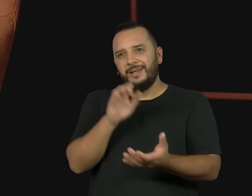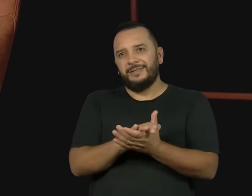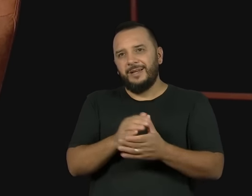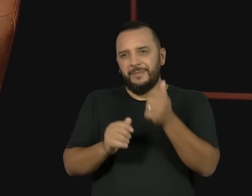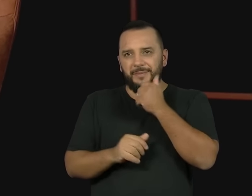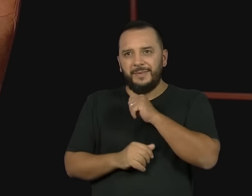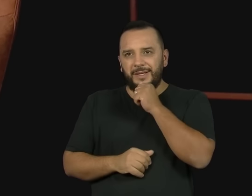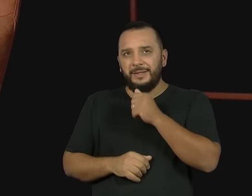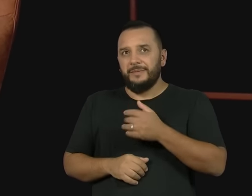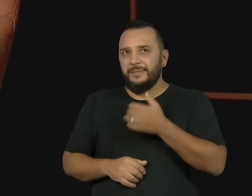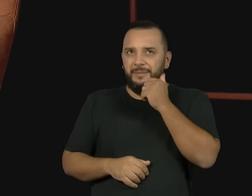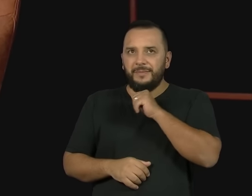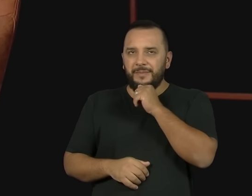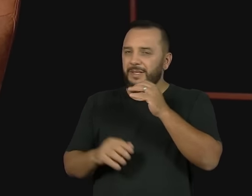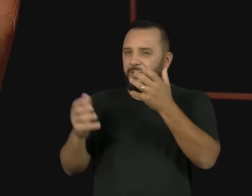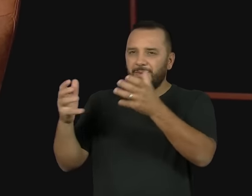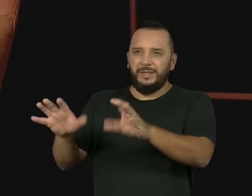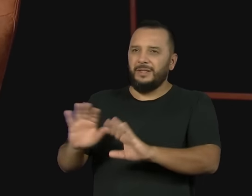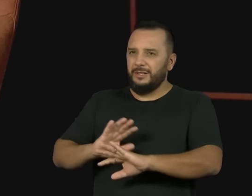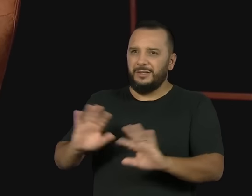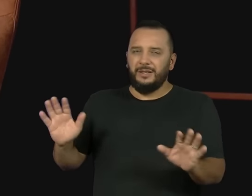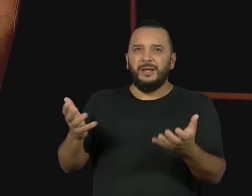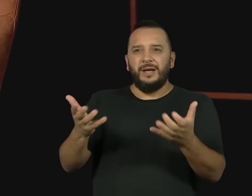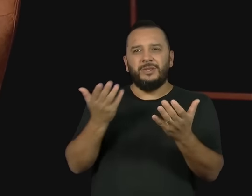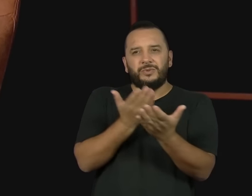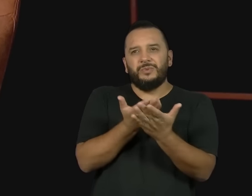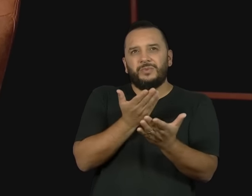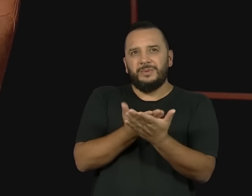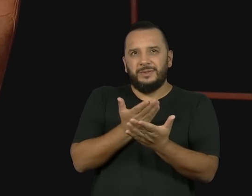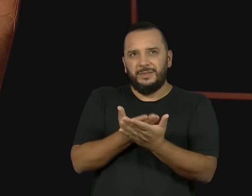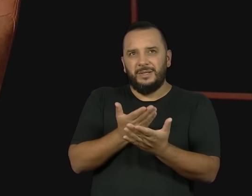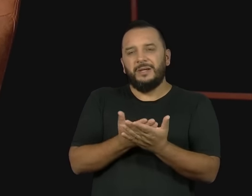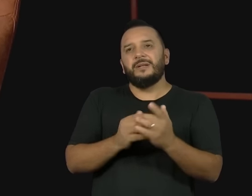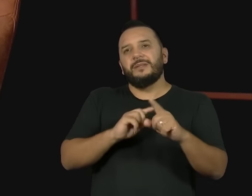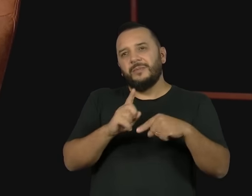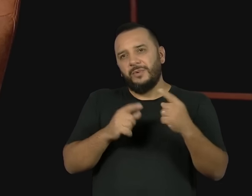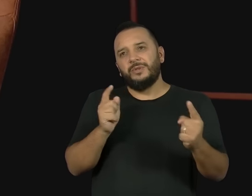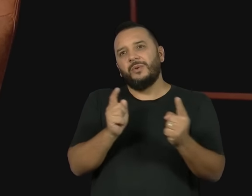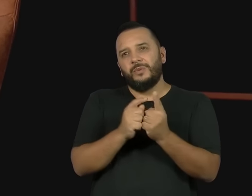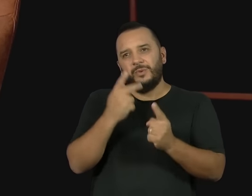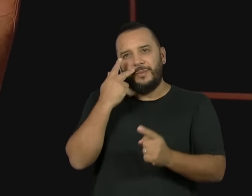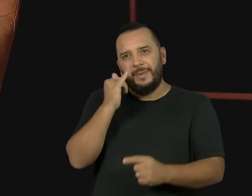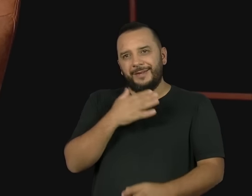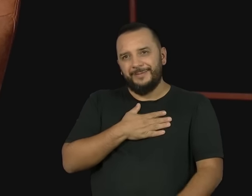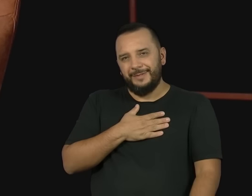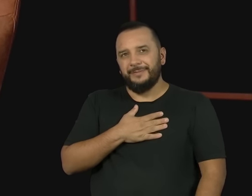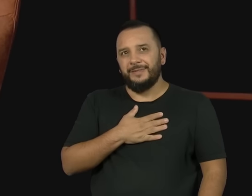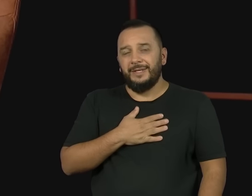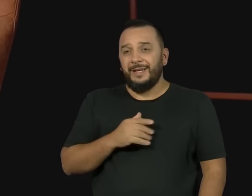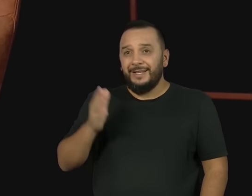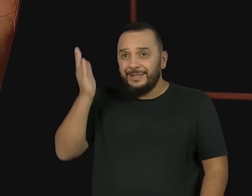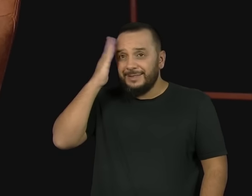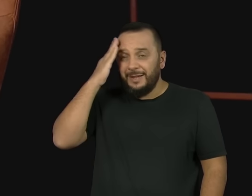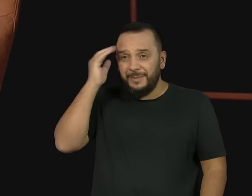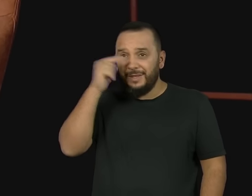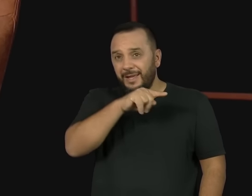não queria, ela queria estudar isso, aquilo, depois encontrou meu pai e tal. Então, quando ele soube que ela